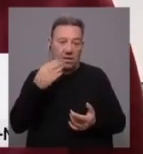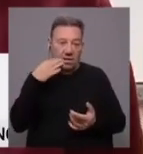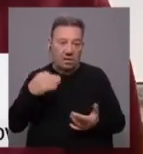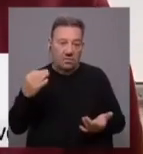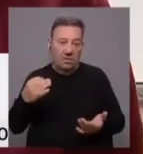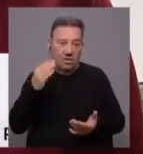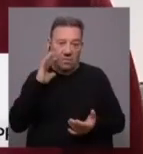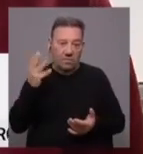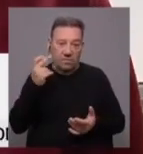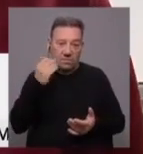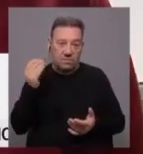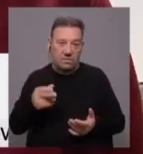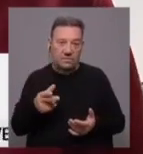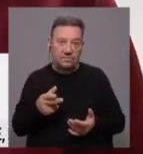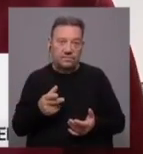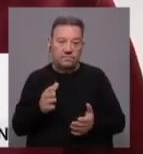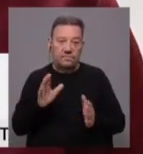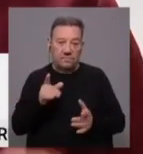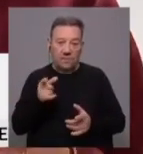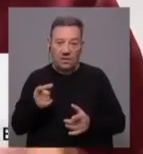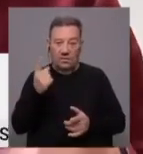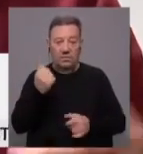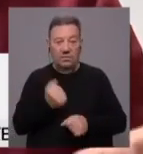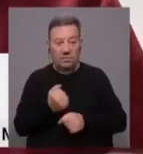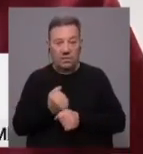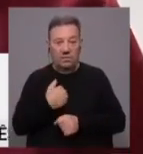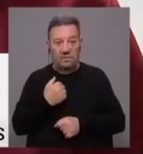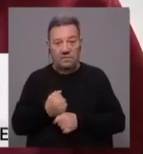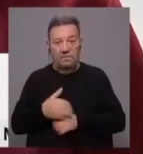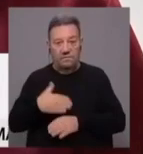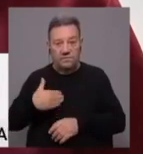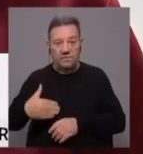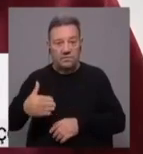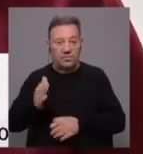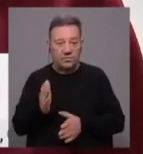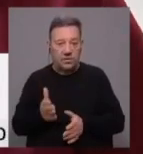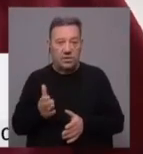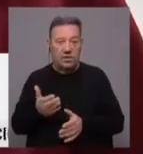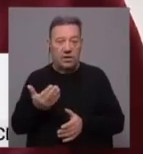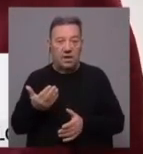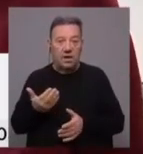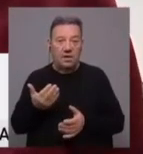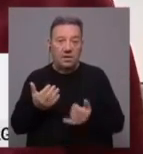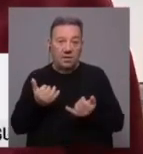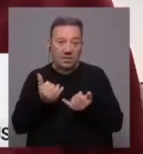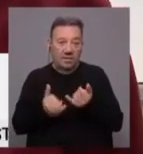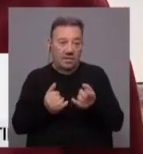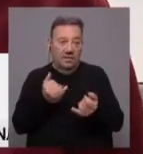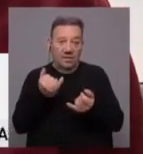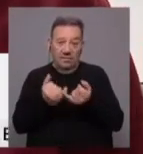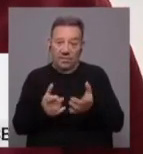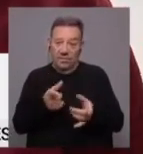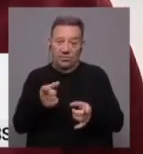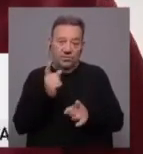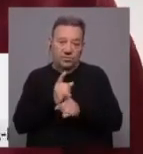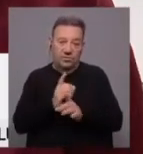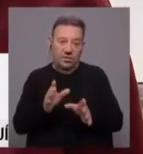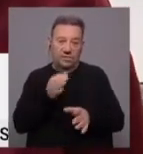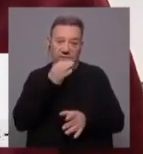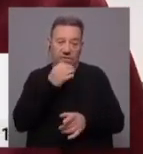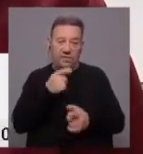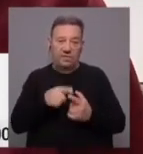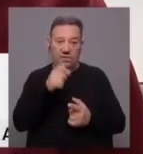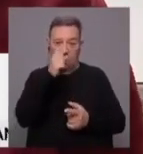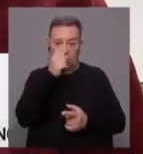é naturalmente acontece eh mas esse é um trabalho que nós fazemos já agora o risco o risco está Estamos a falar